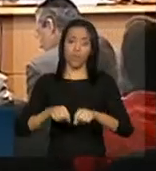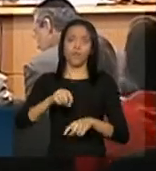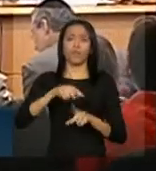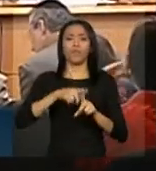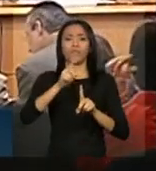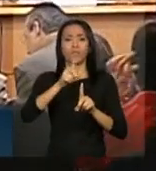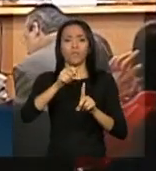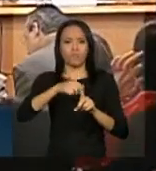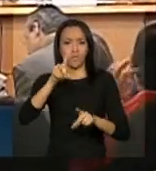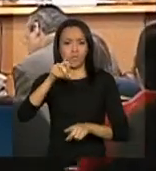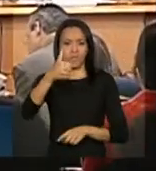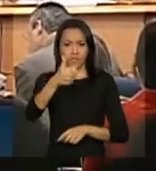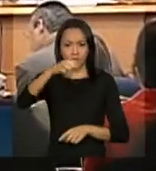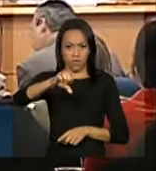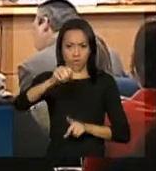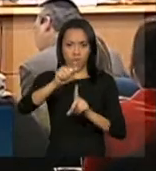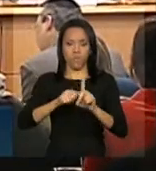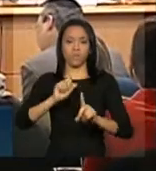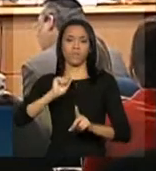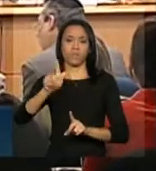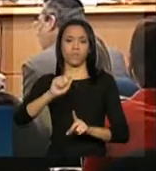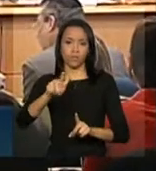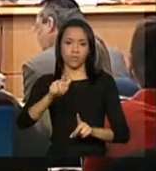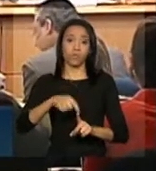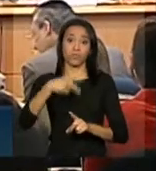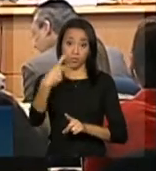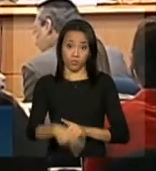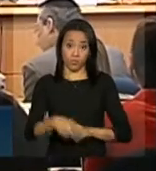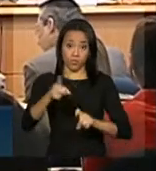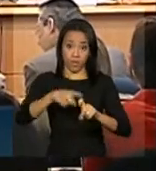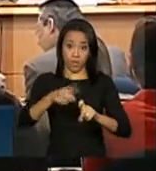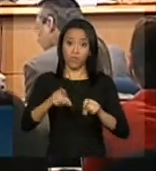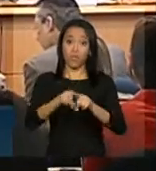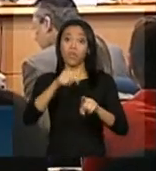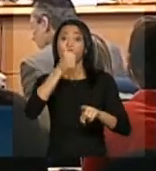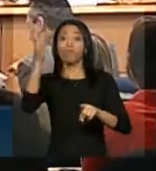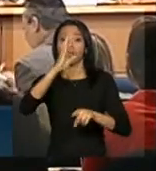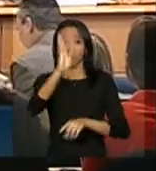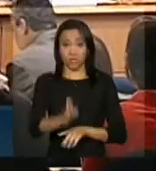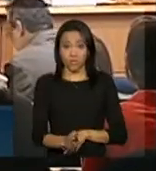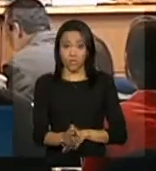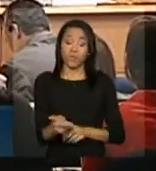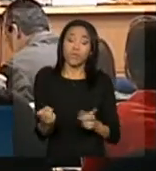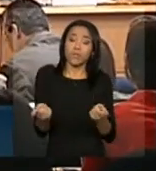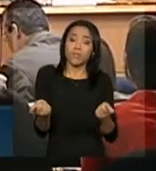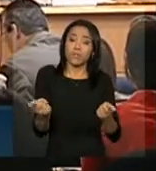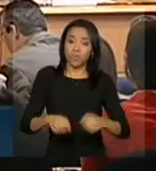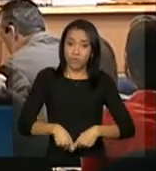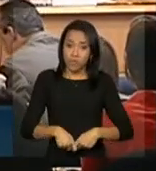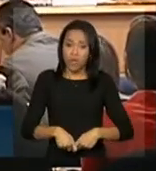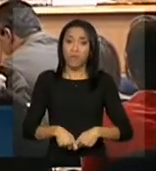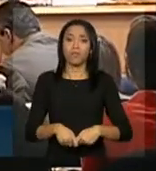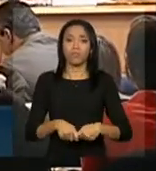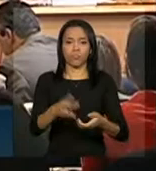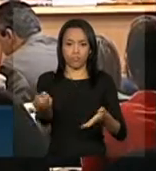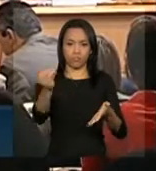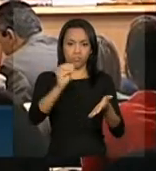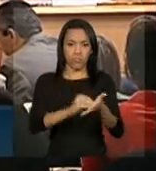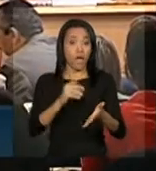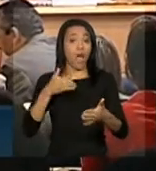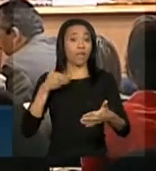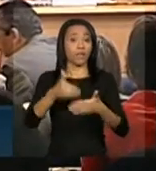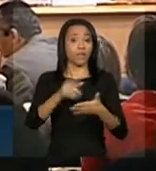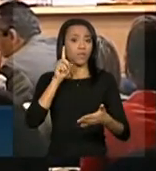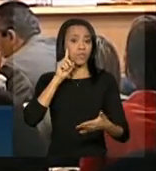adesão de novos municípios e médicos brasileiros e estrangeiros que puderam se cadastrar até o dia